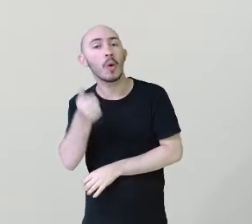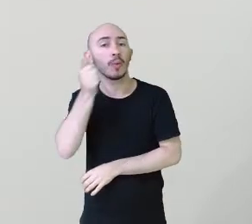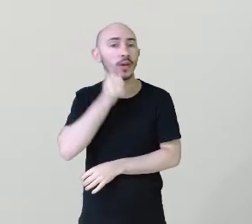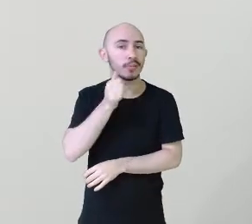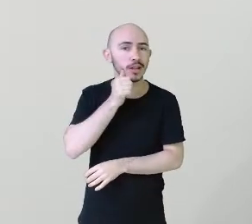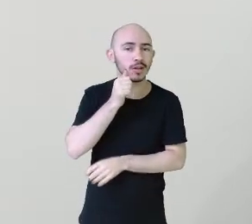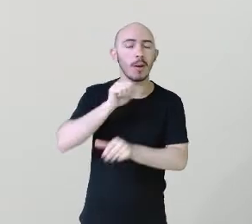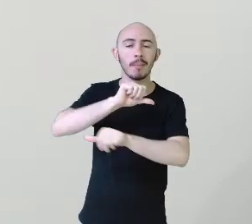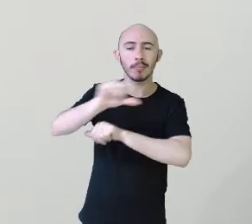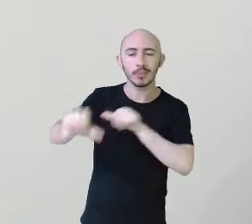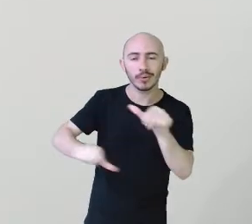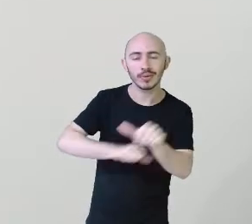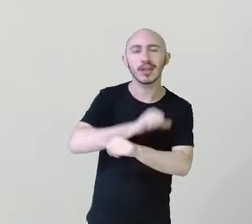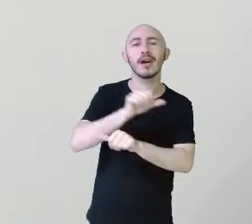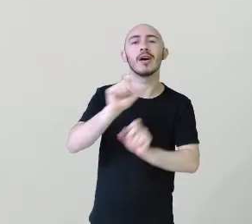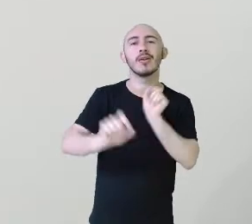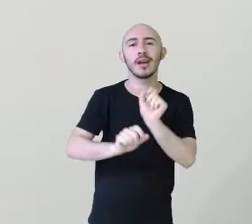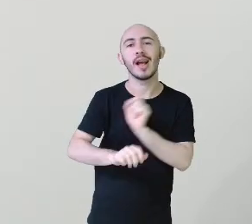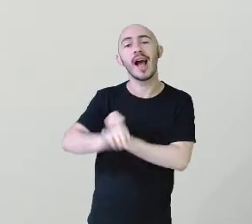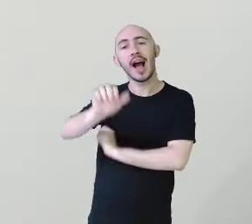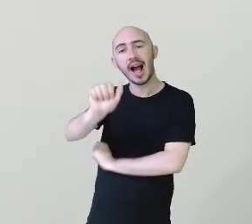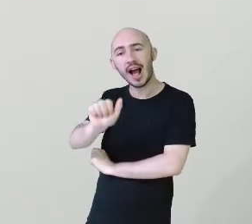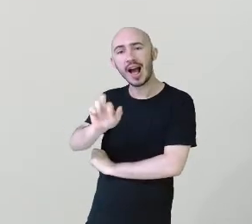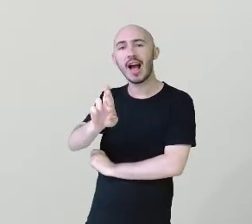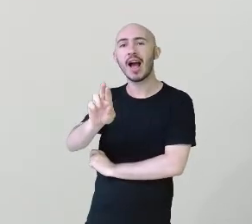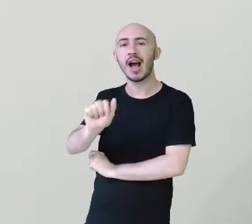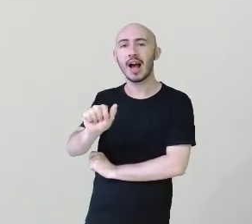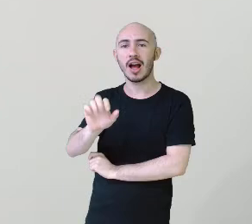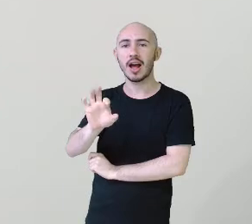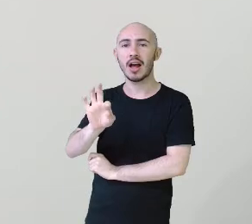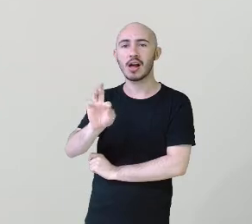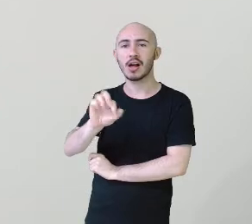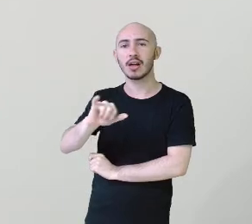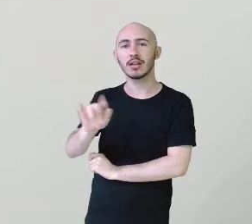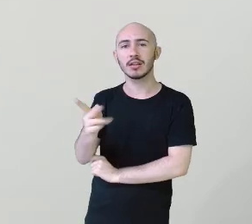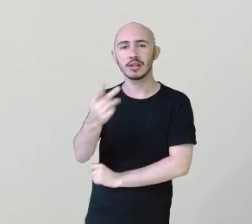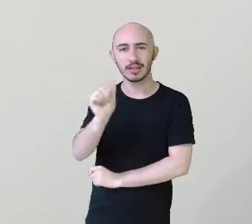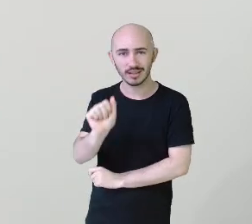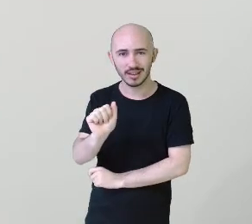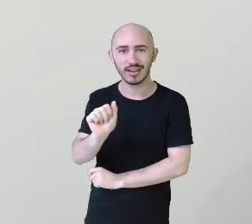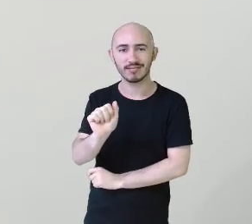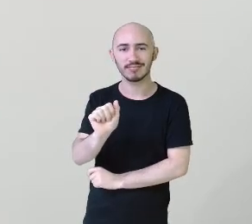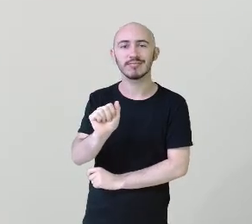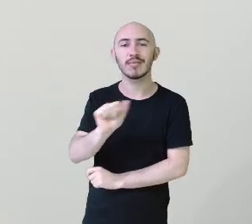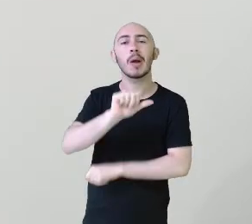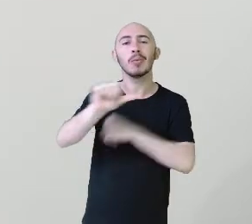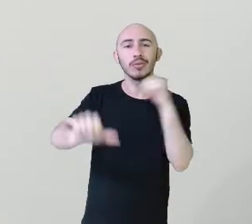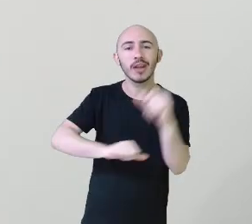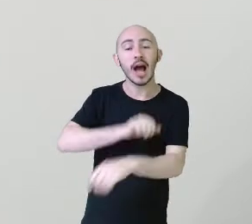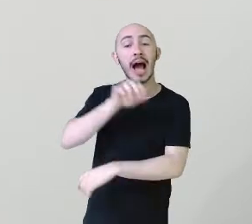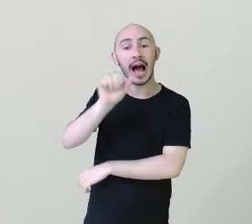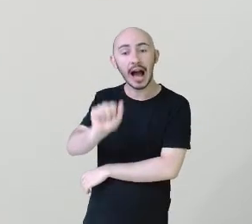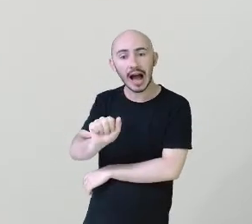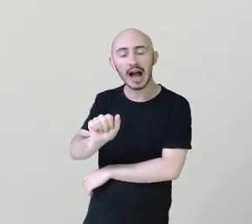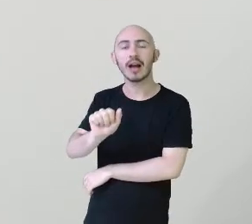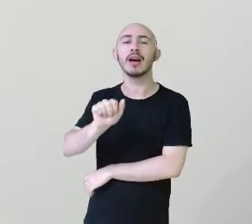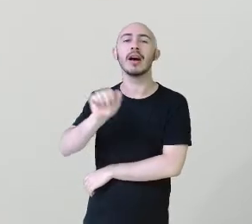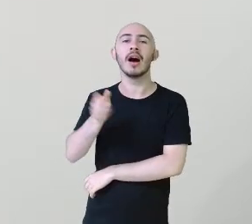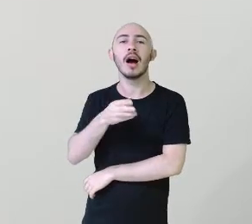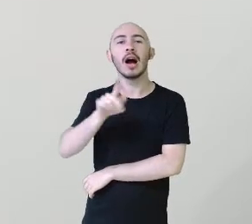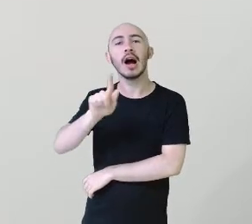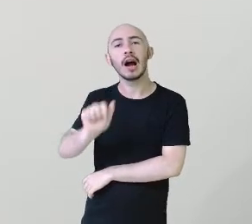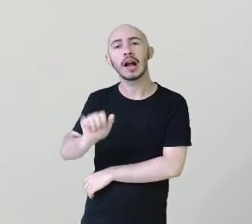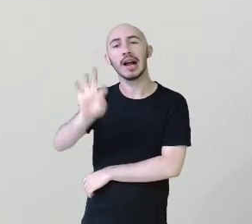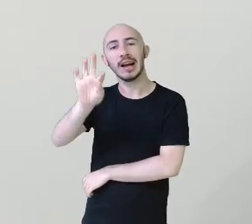ia transformar em a ratinha, a gata e a galinha. Se fosse no plural, iriam ficar